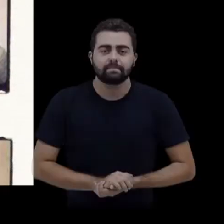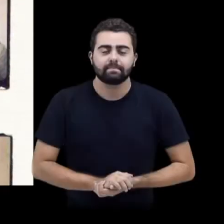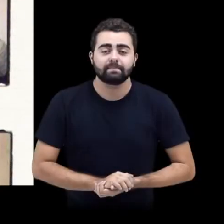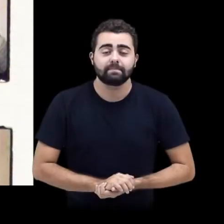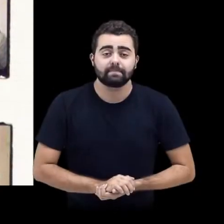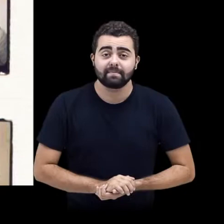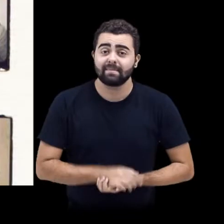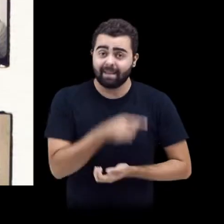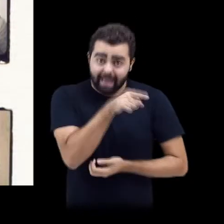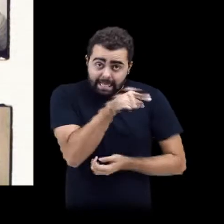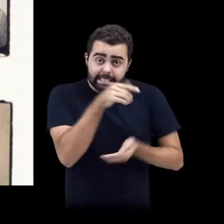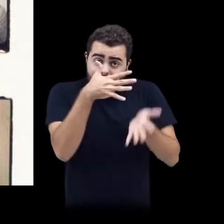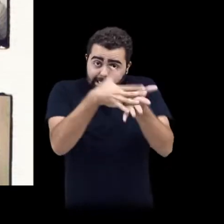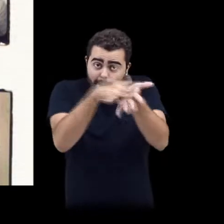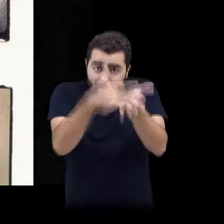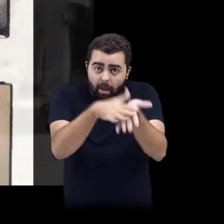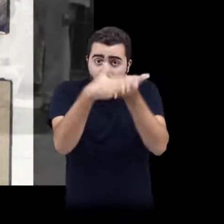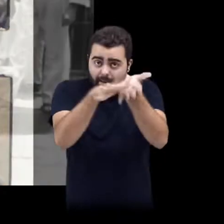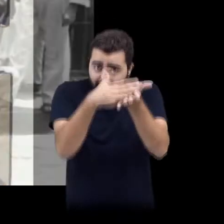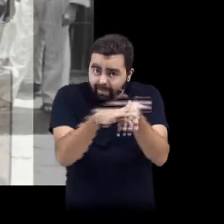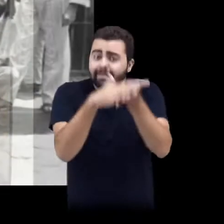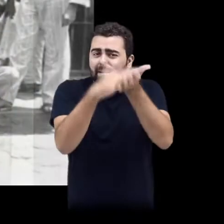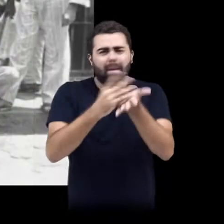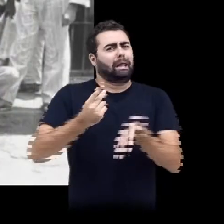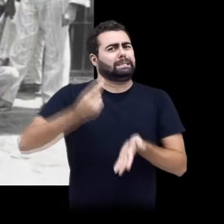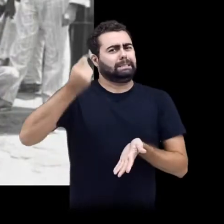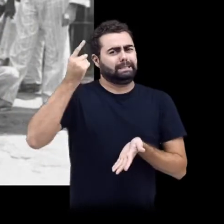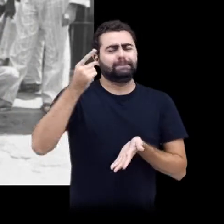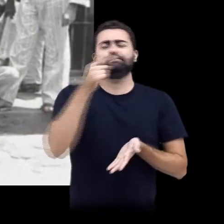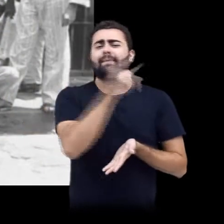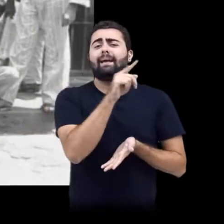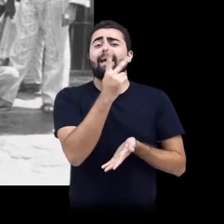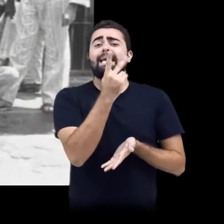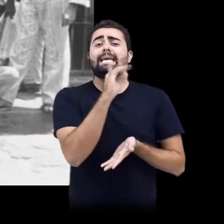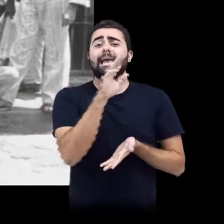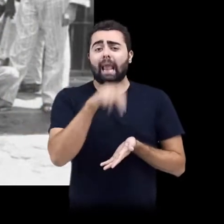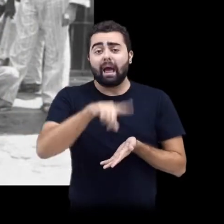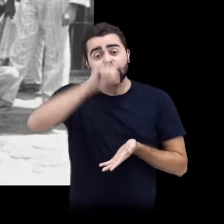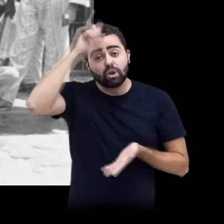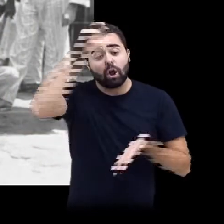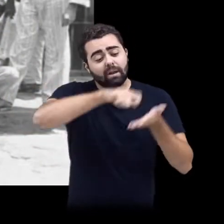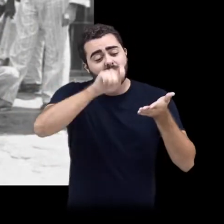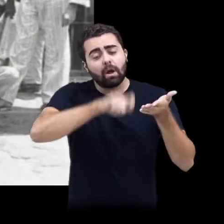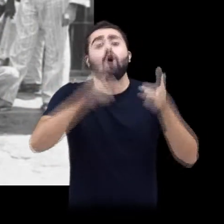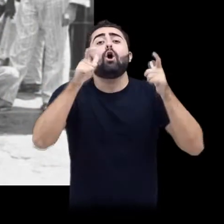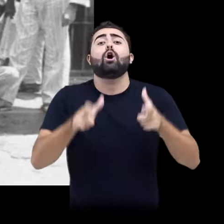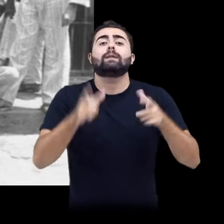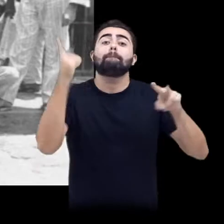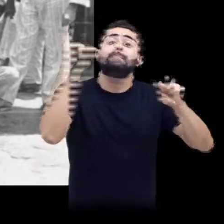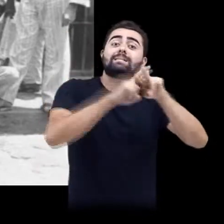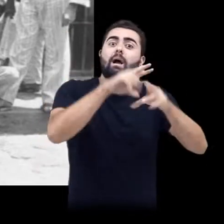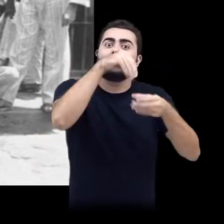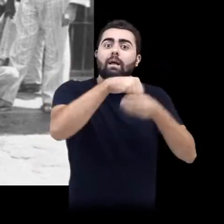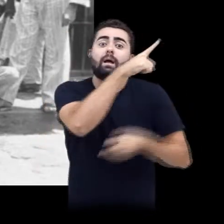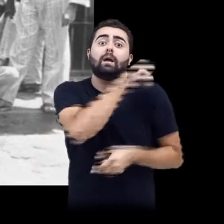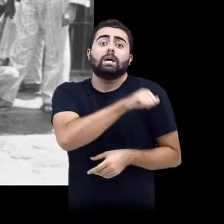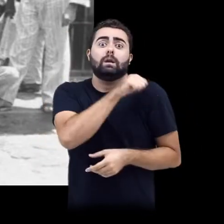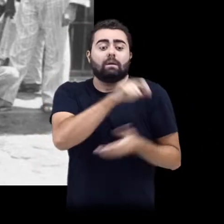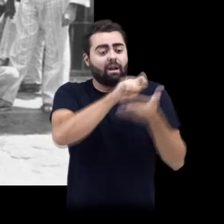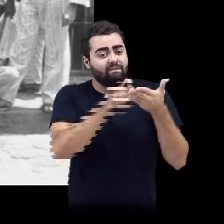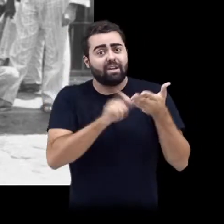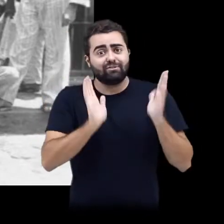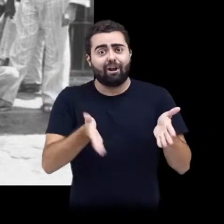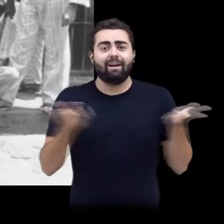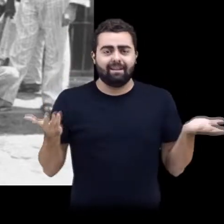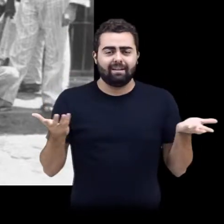Esse samba é muito antigo, ele é de 35 e ele construiu na prisão, no Rio de Janeiro. Casa de detenção do